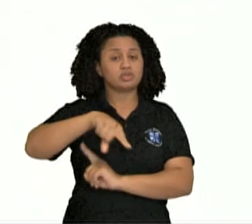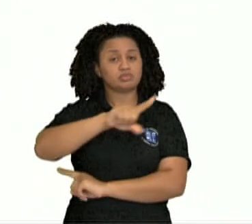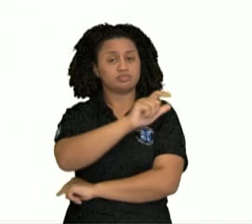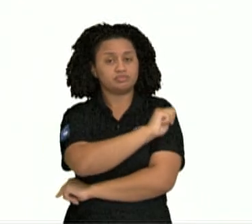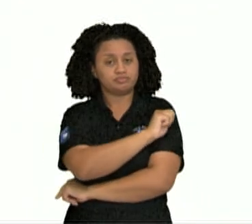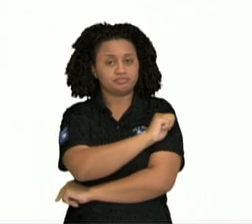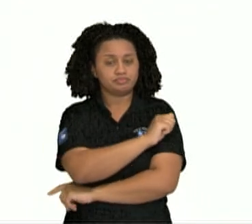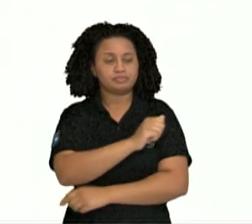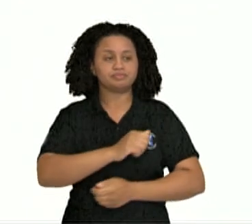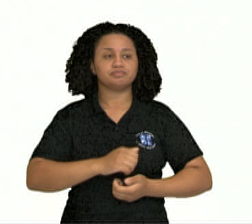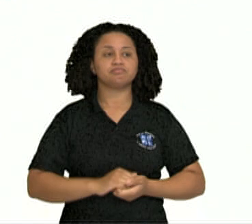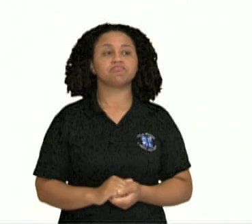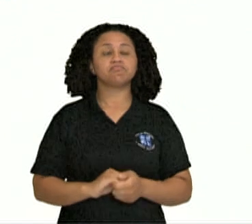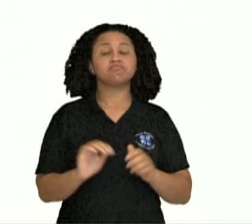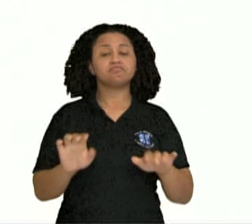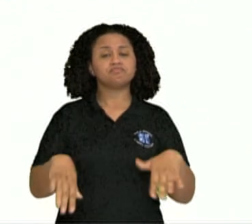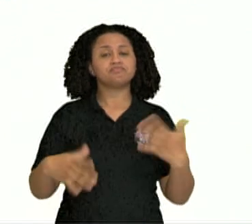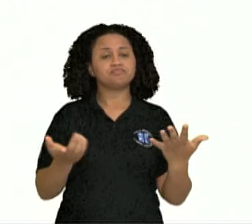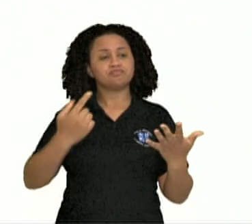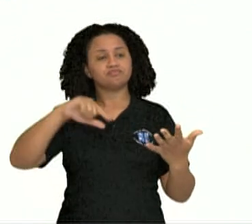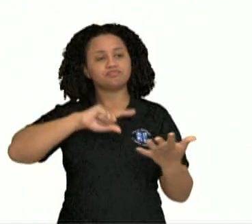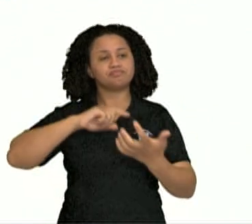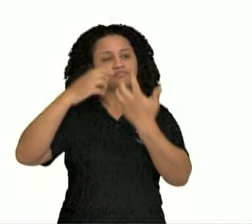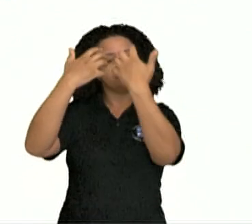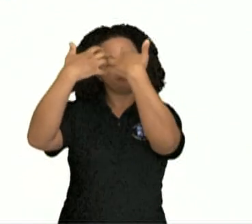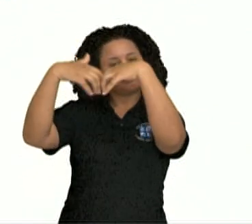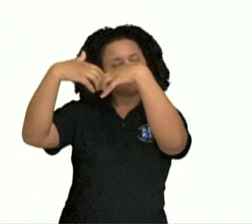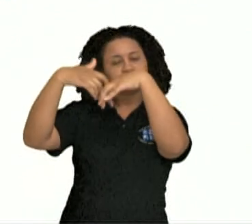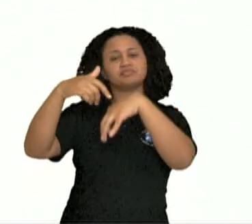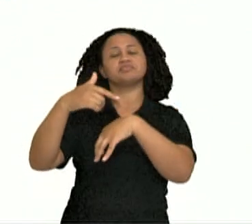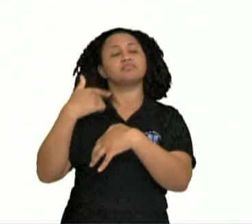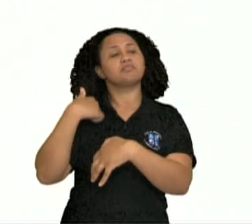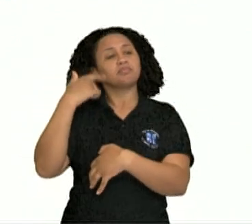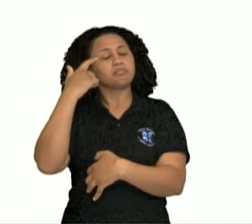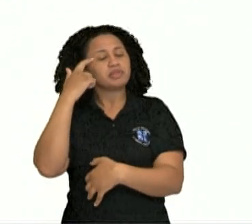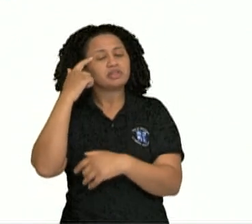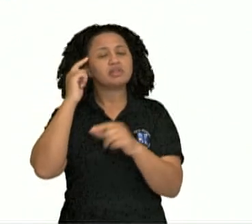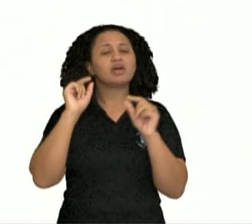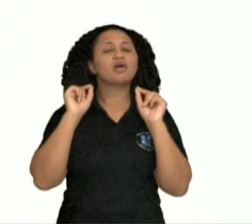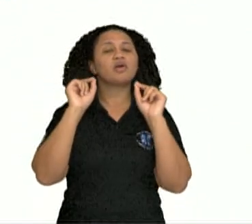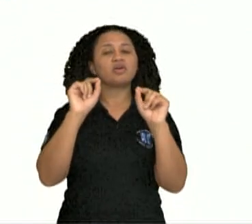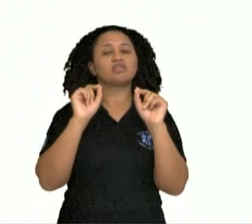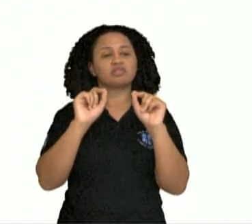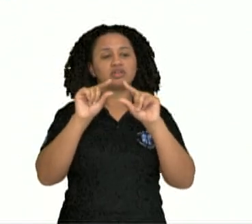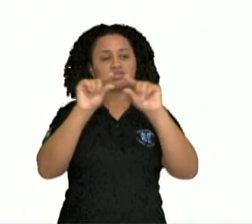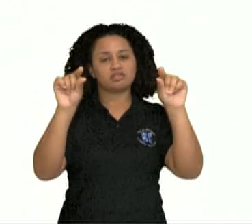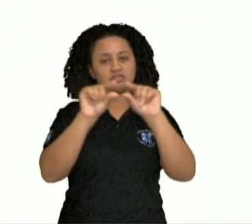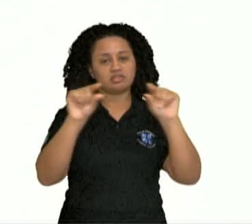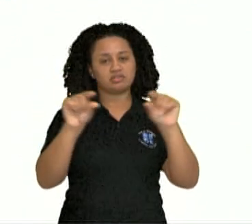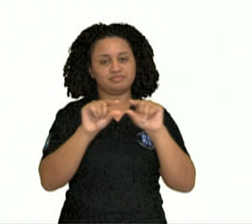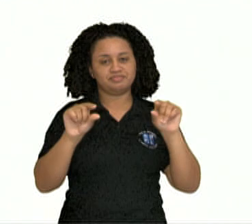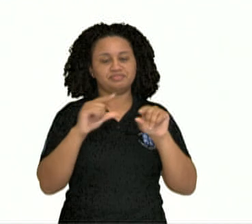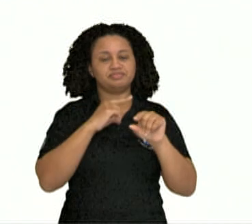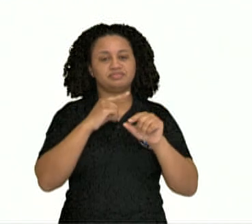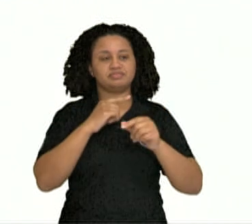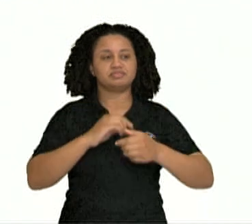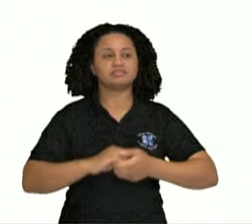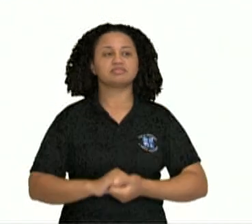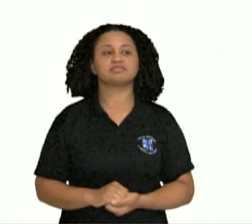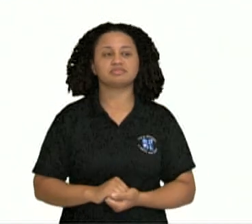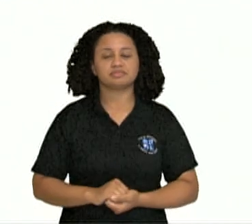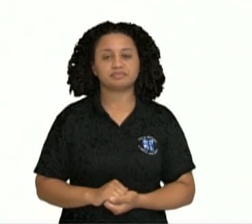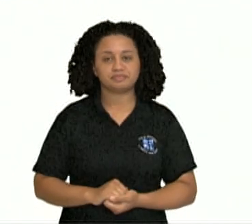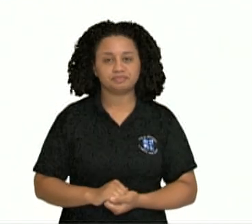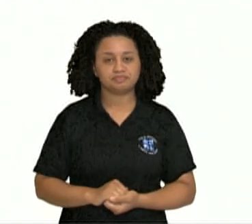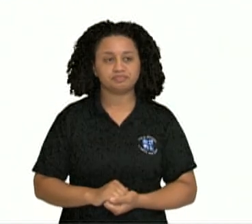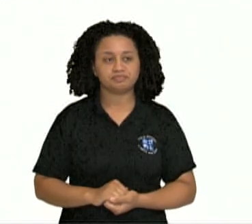A ver, para reflexionar, vamos pensar um pouquinho a respeito dessas frases. No vengas ahora,